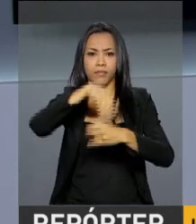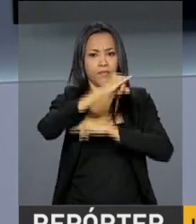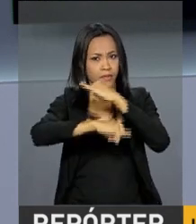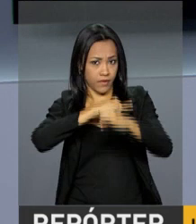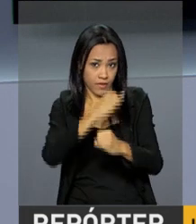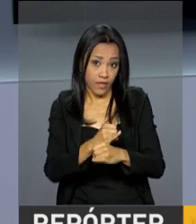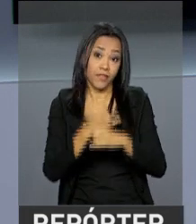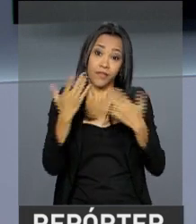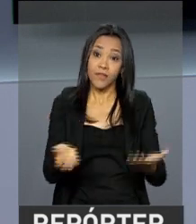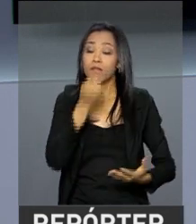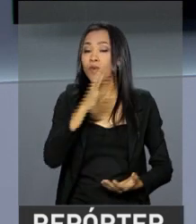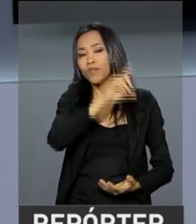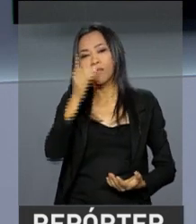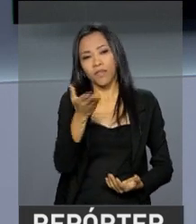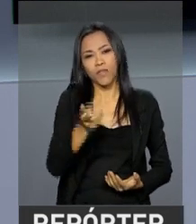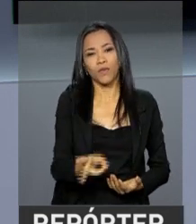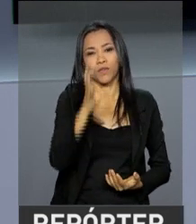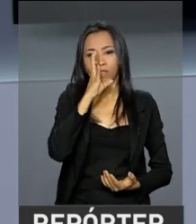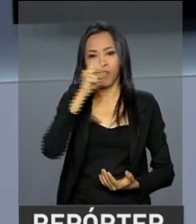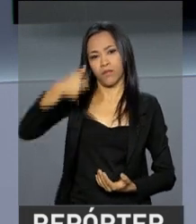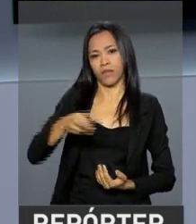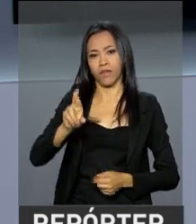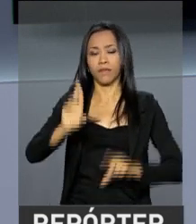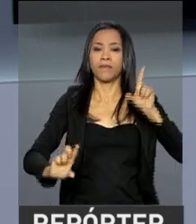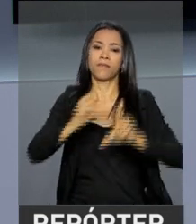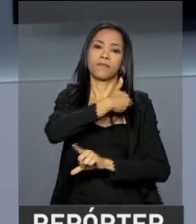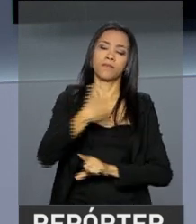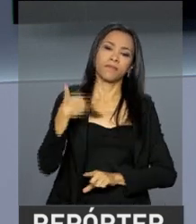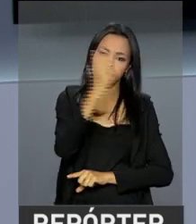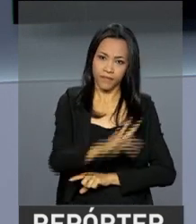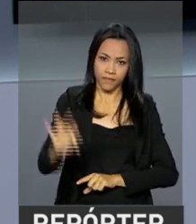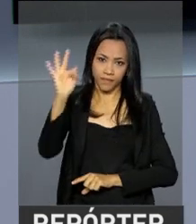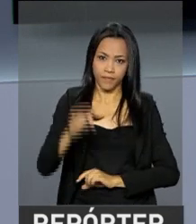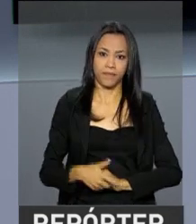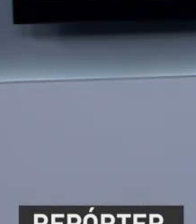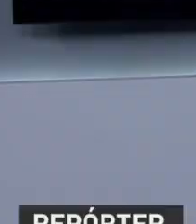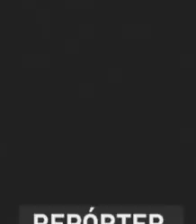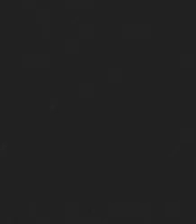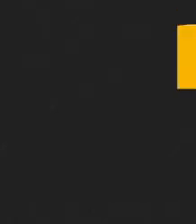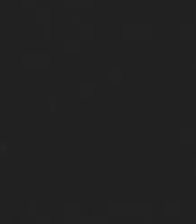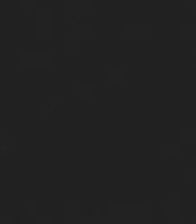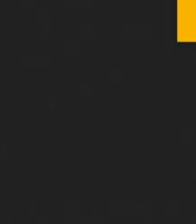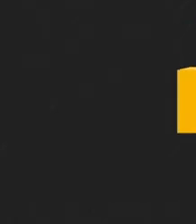página da internet um bom dia para você e continue com a gente na NBR a TV do Governo Federal